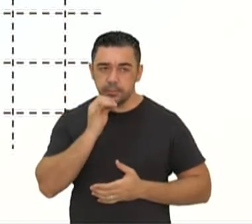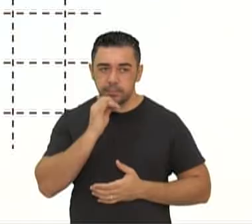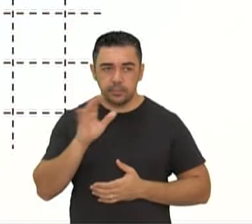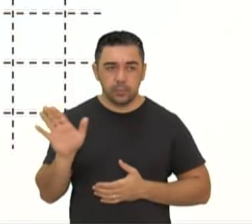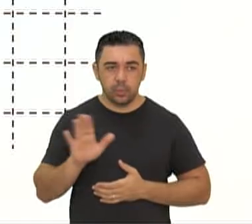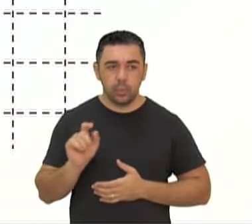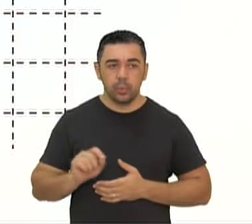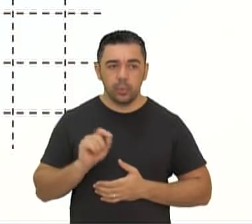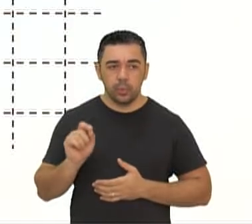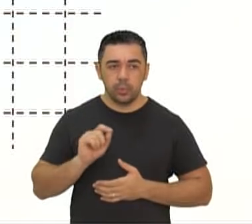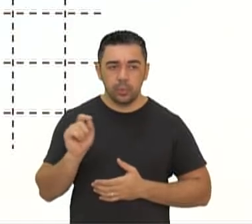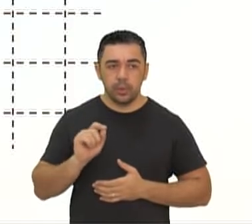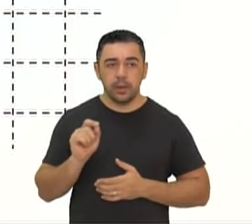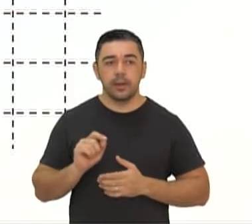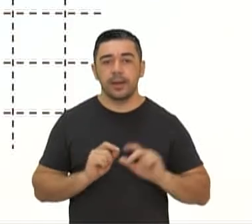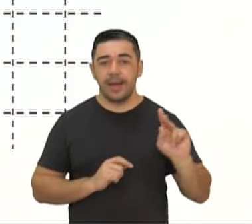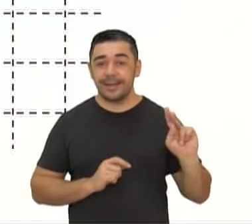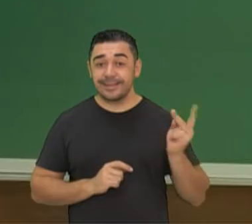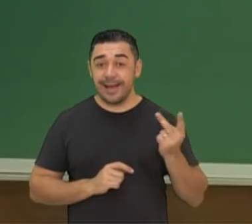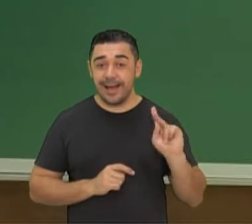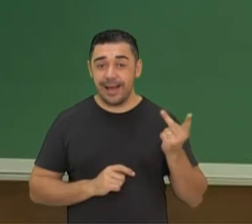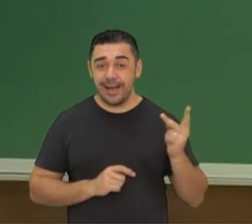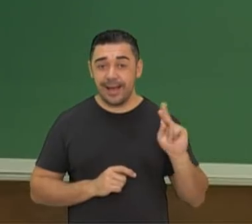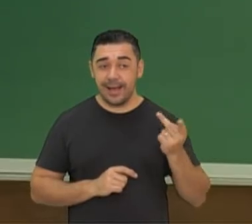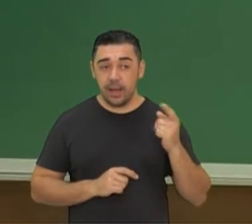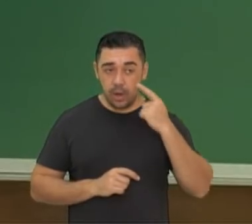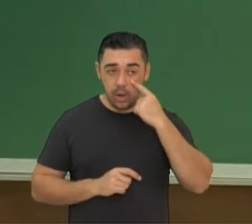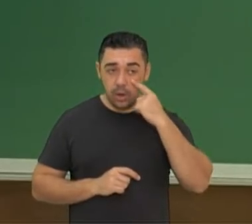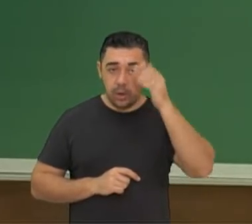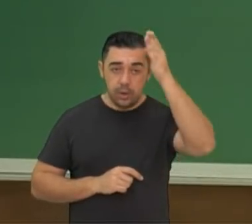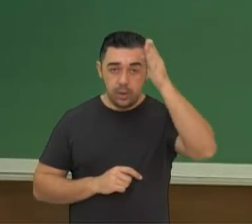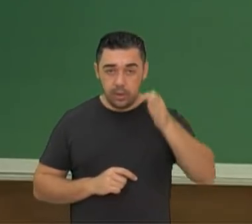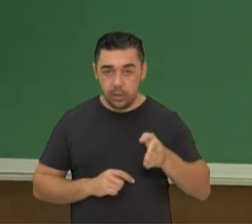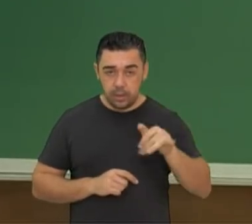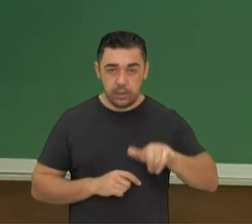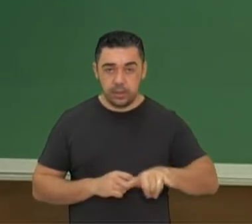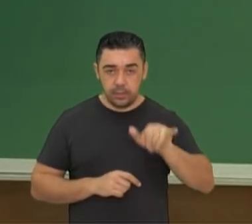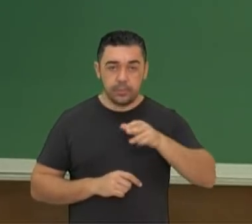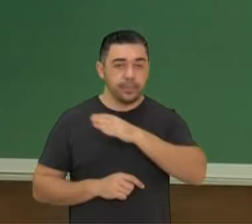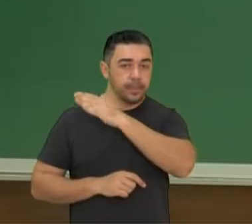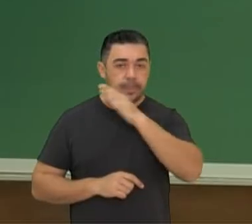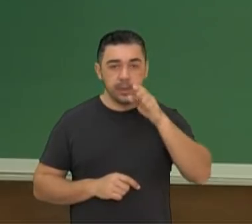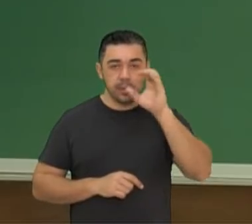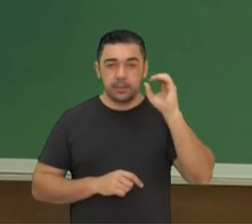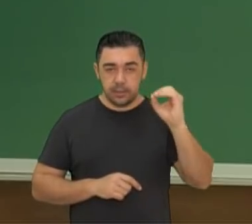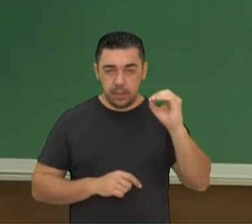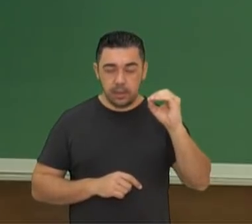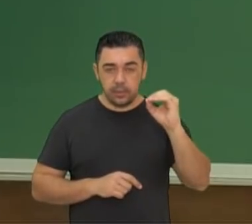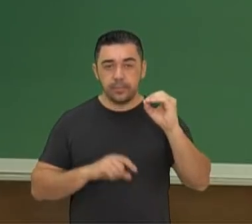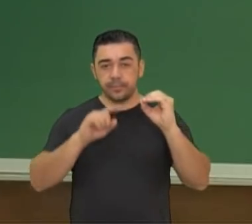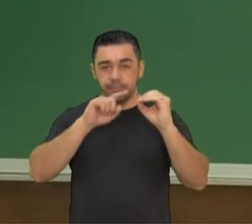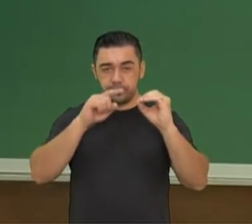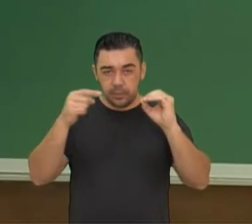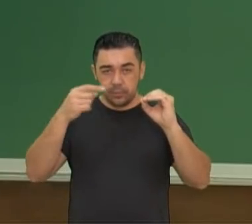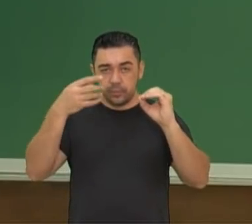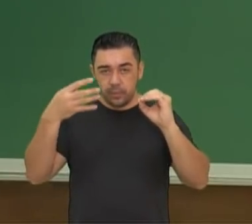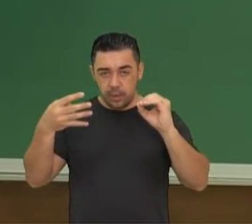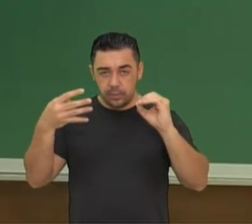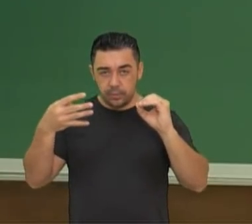agora faltou quem? Faltou a letra H, que está aqui no eixo y. 0 para x e menos 4 para